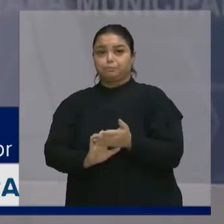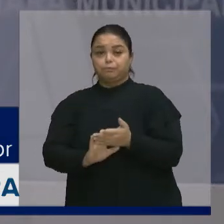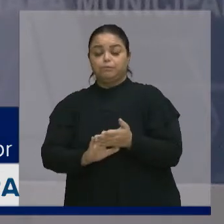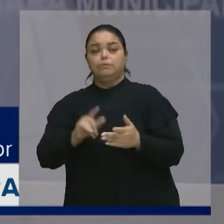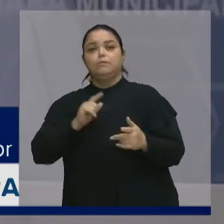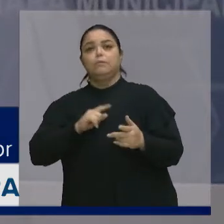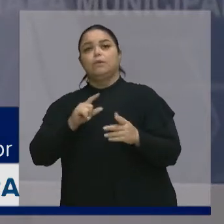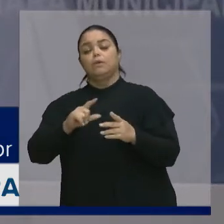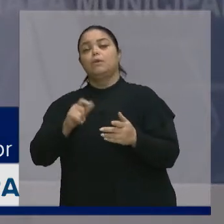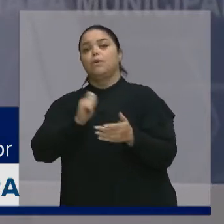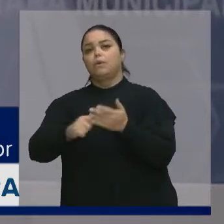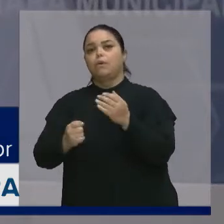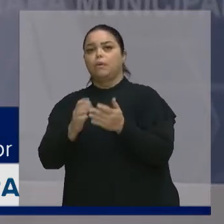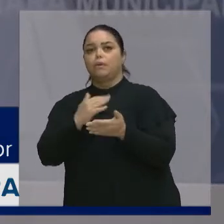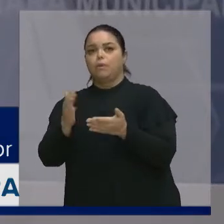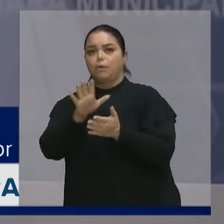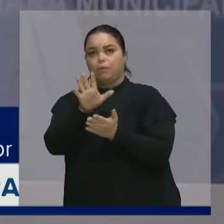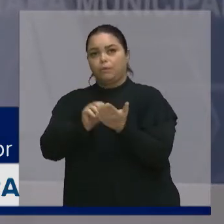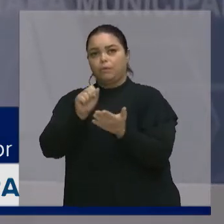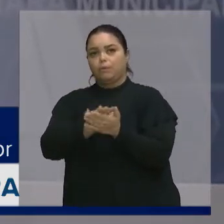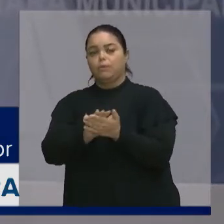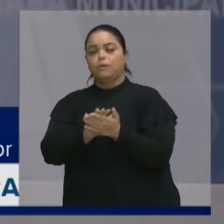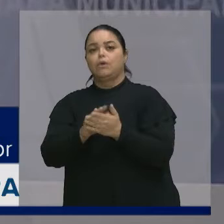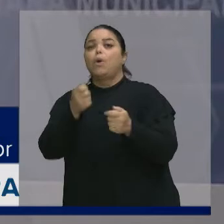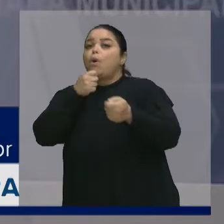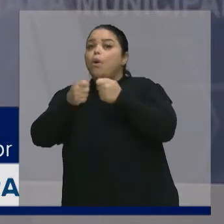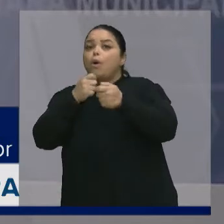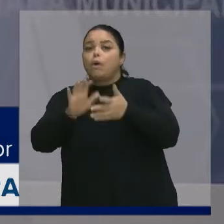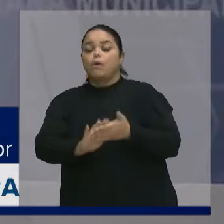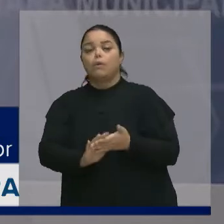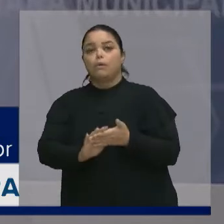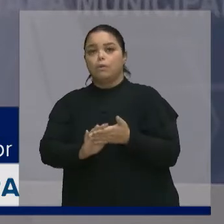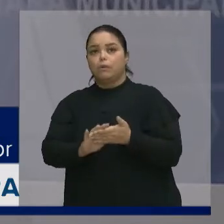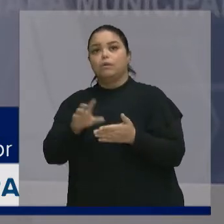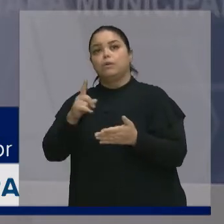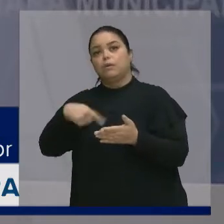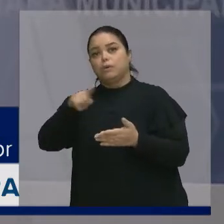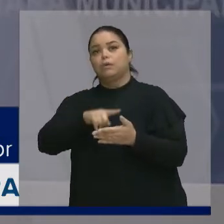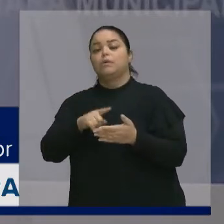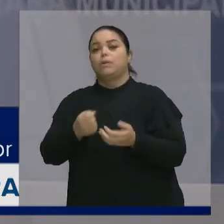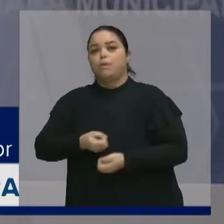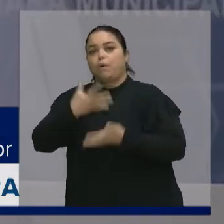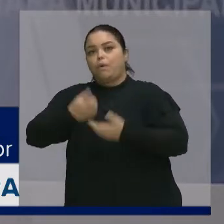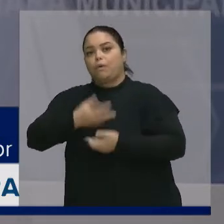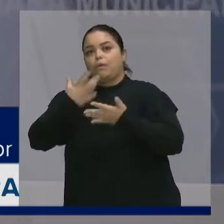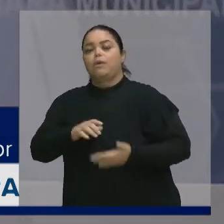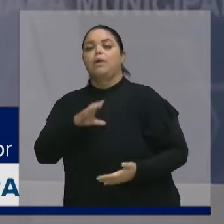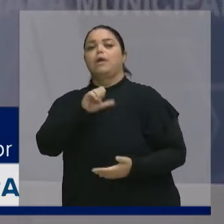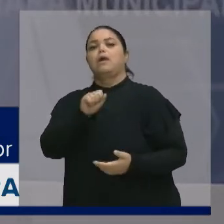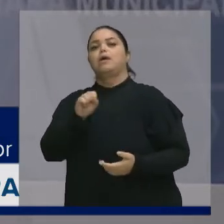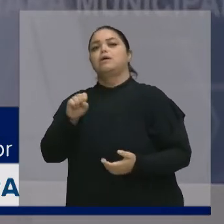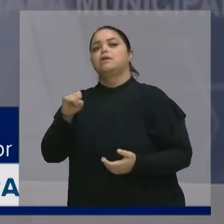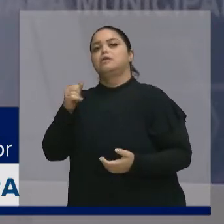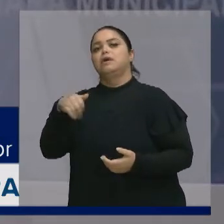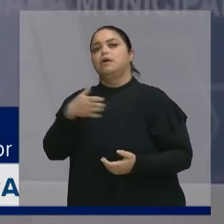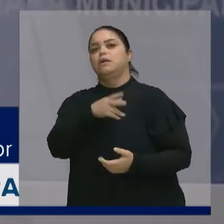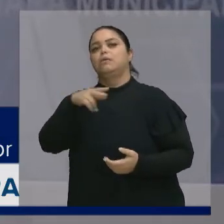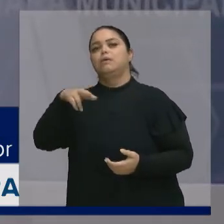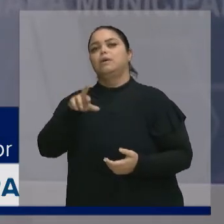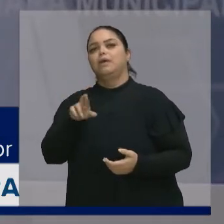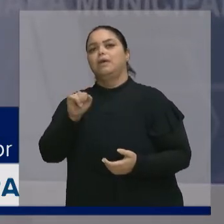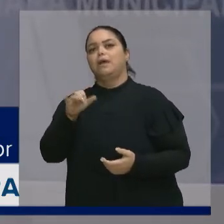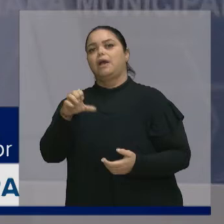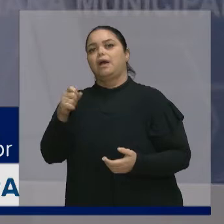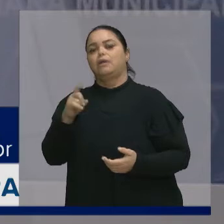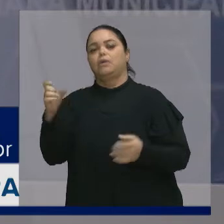tendo produzido o mais completo documentário sobre o nosso poeta Cassiano Ricardo. Depois de ter